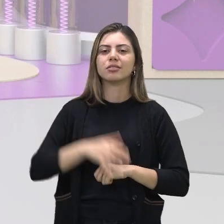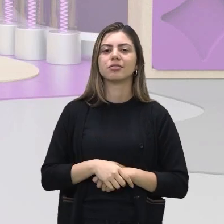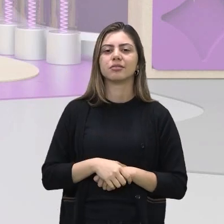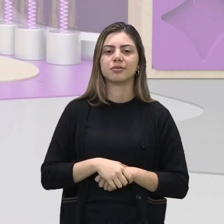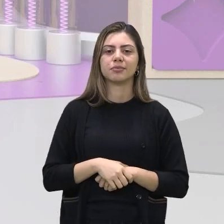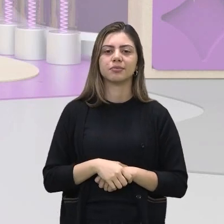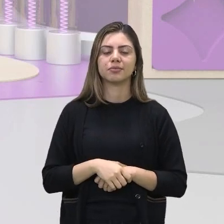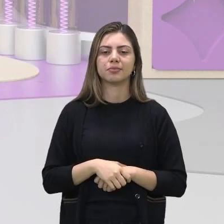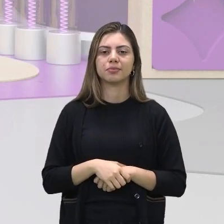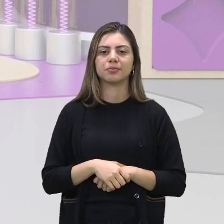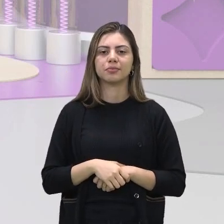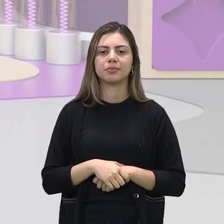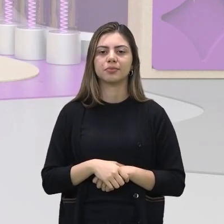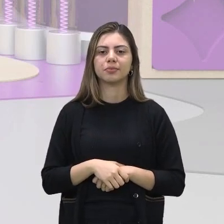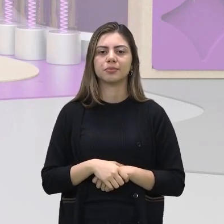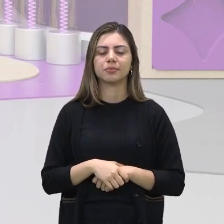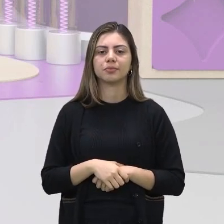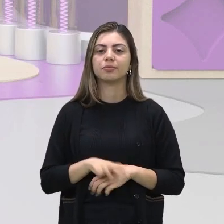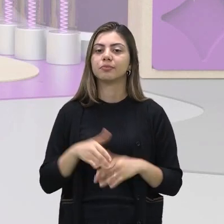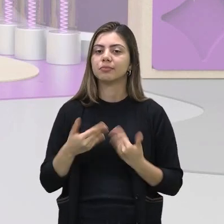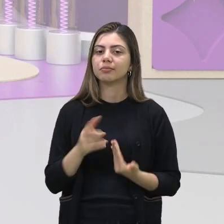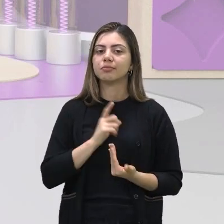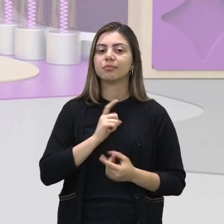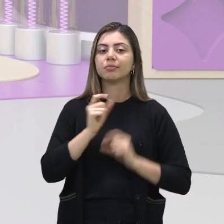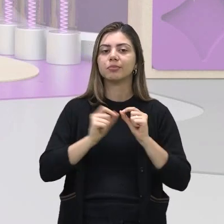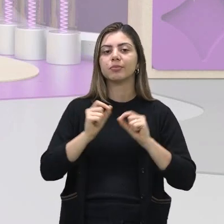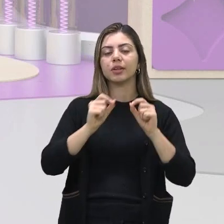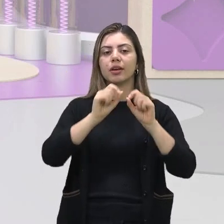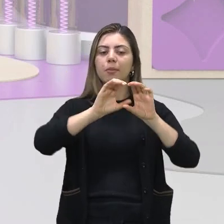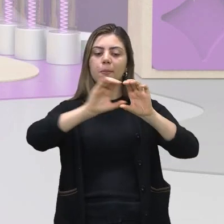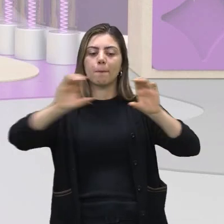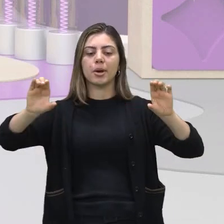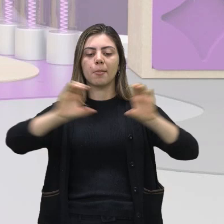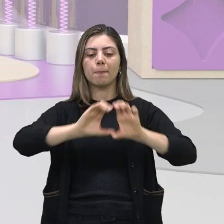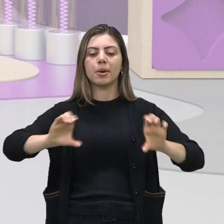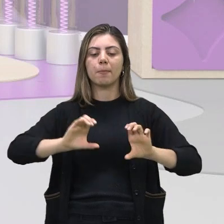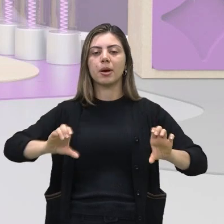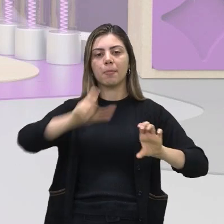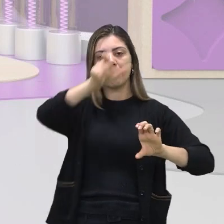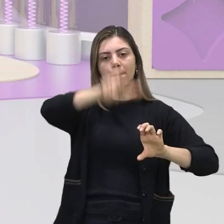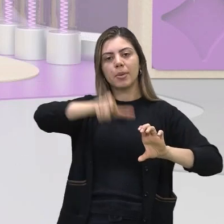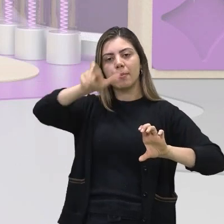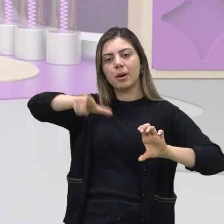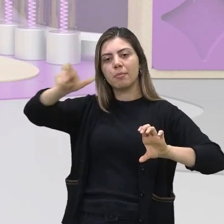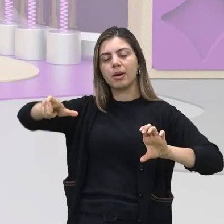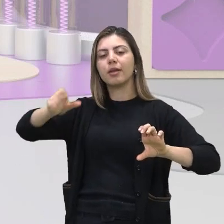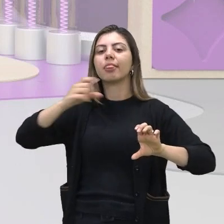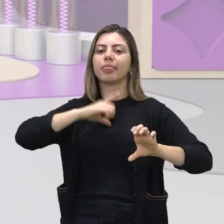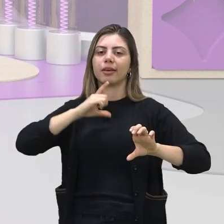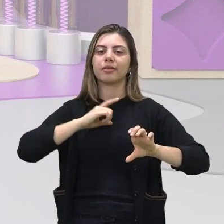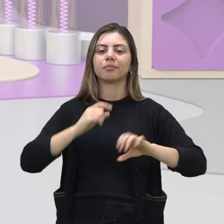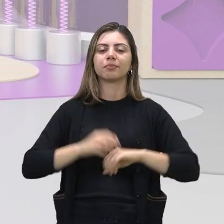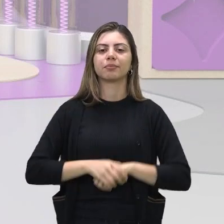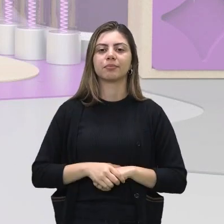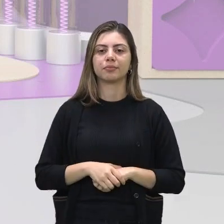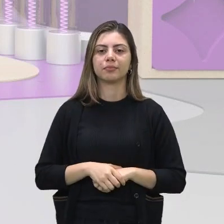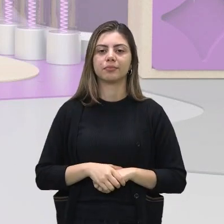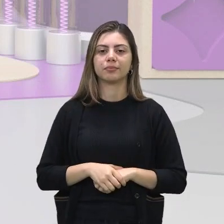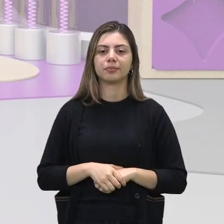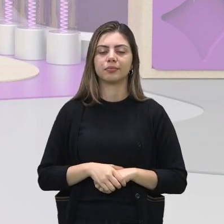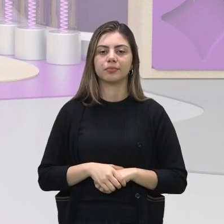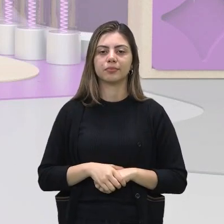fachada. Ó, temos as linhas e as colunas e as janelas. Vamos